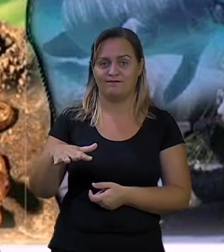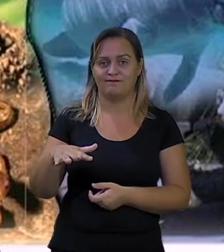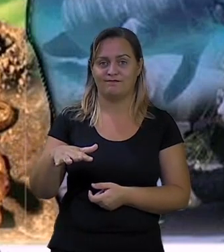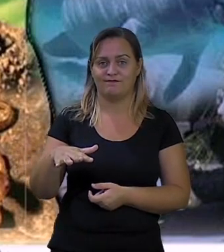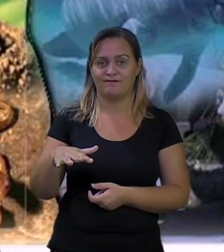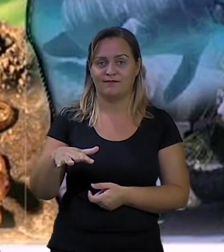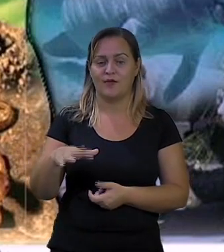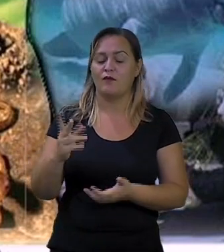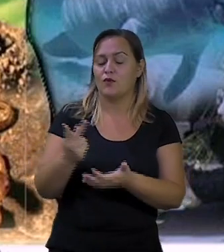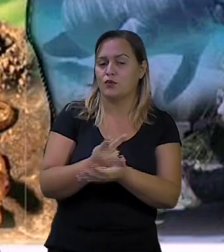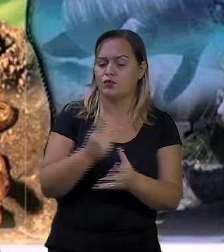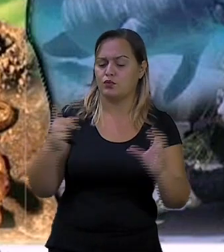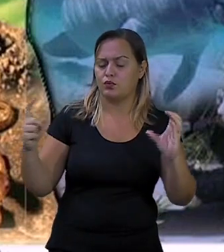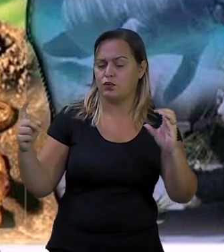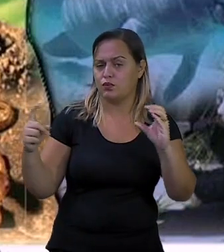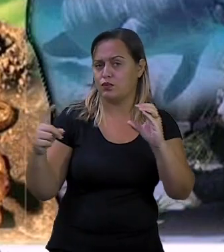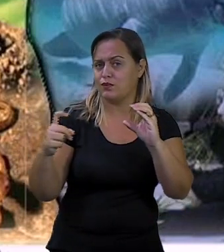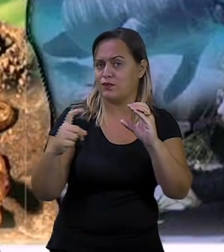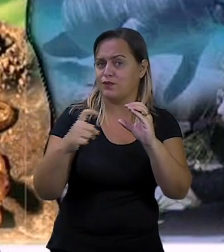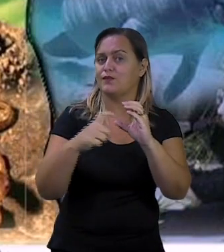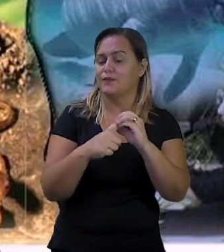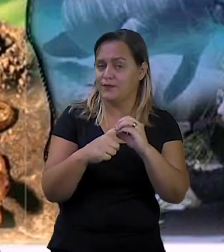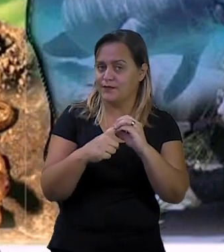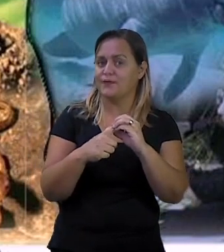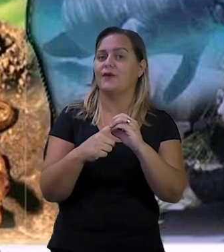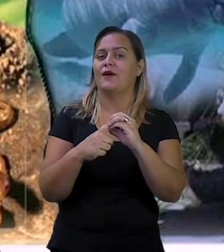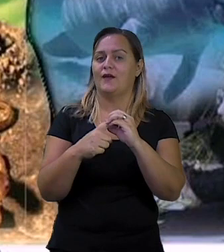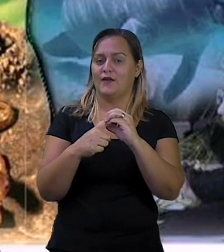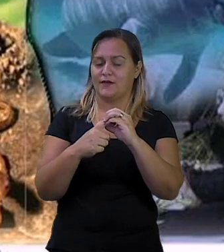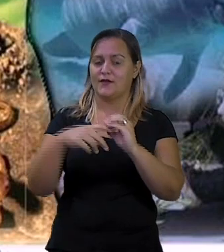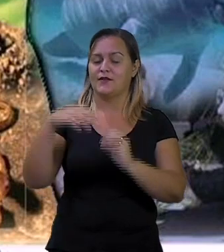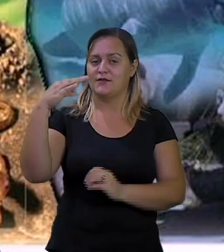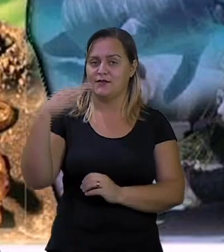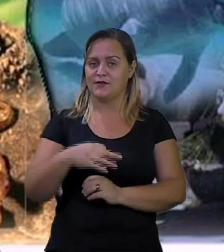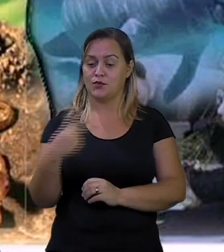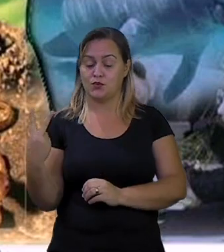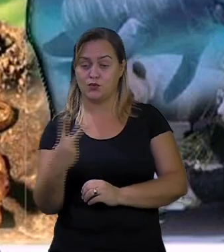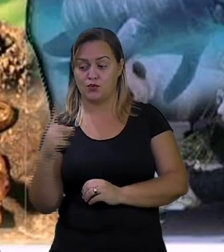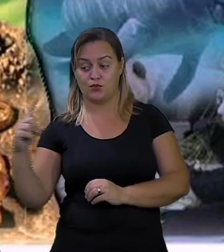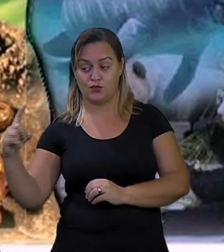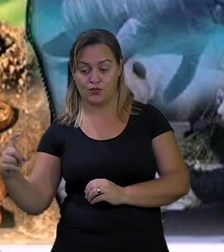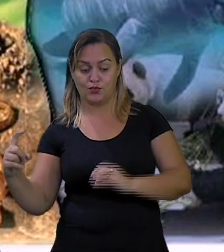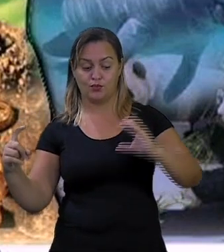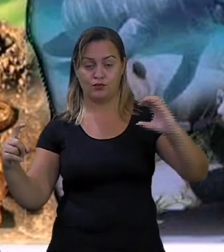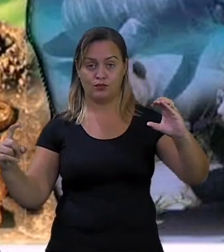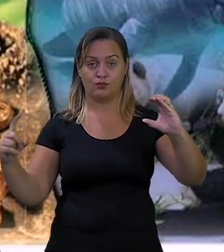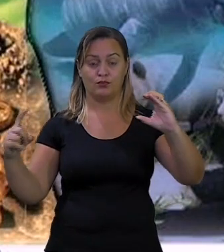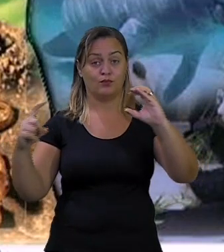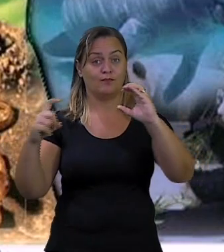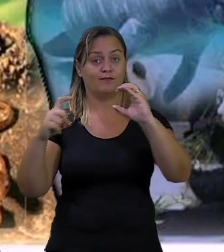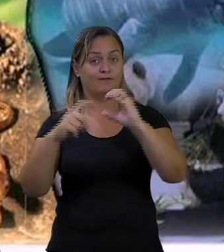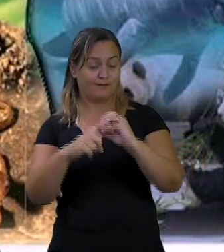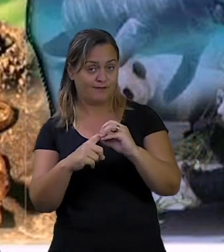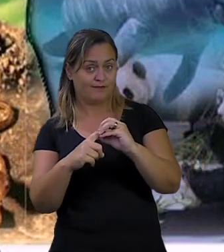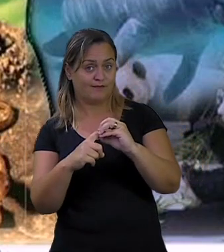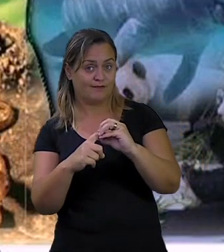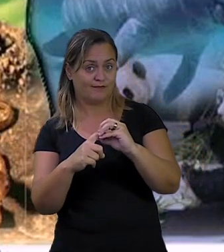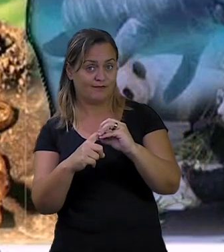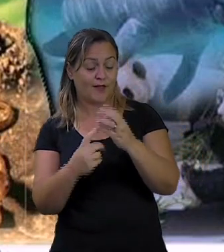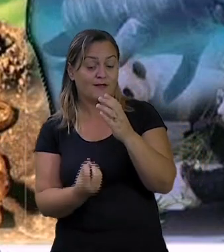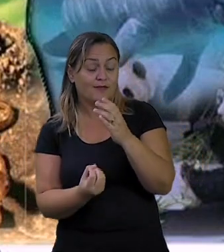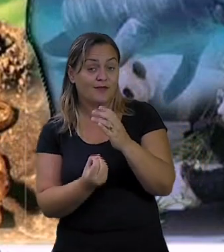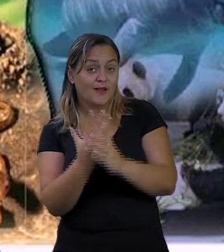sexuada Aonde a presença de dois gametas esses dois gametas vão se fundir e formar